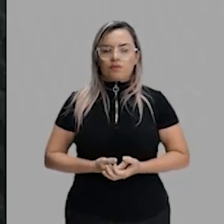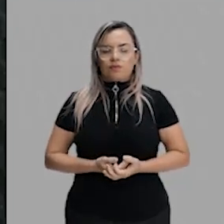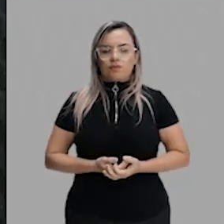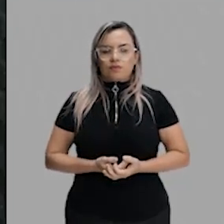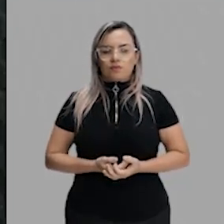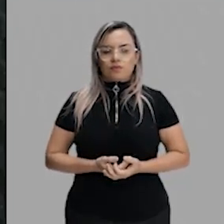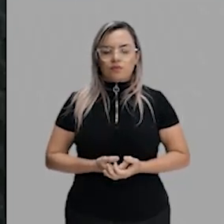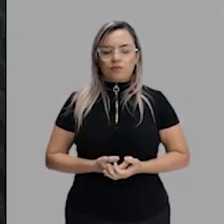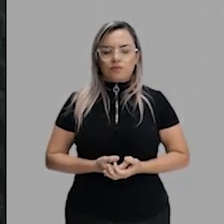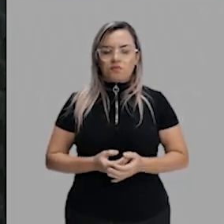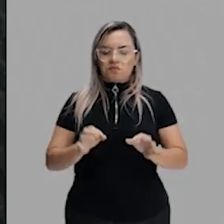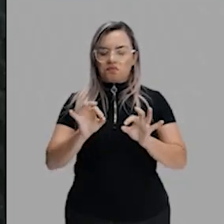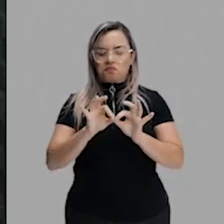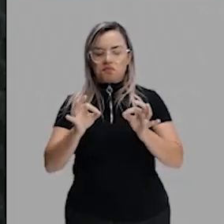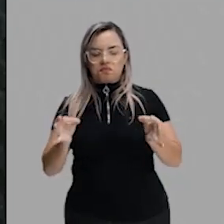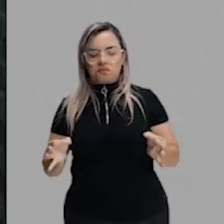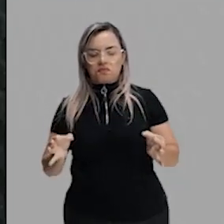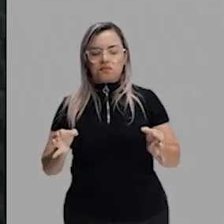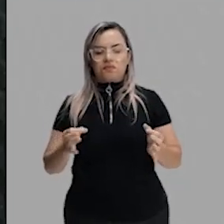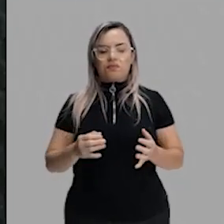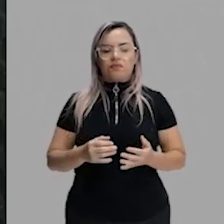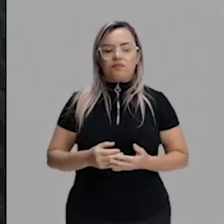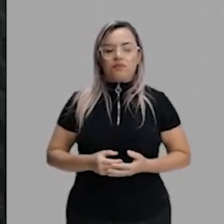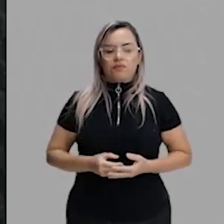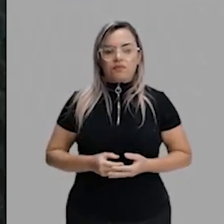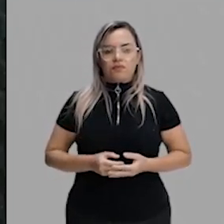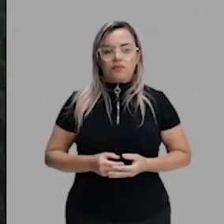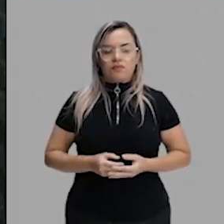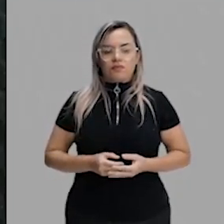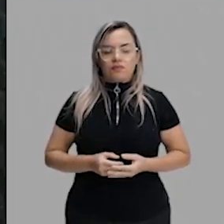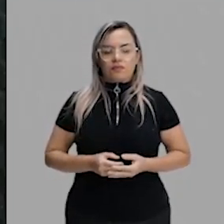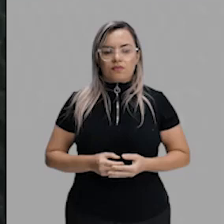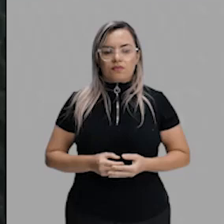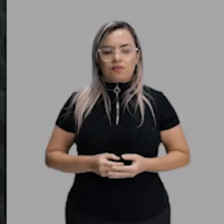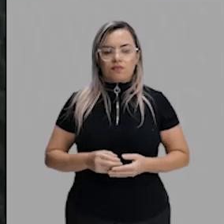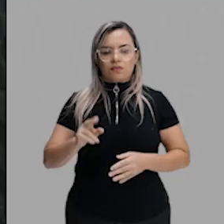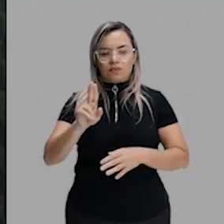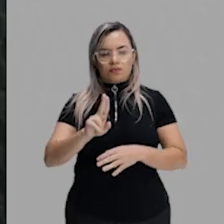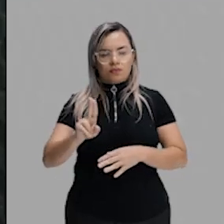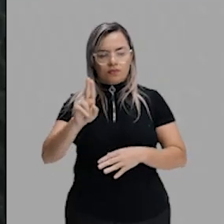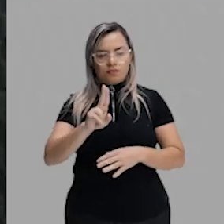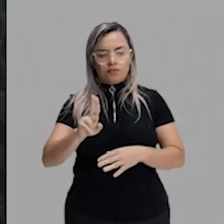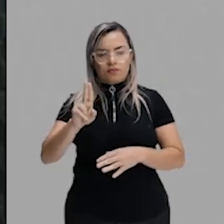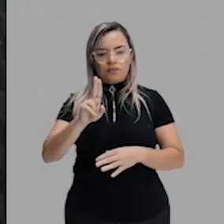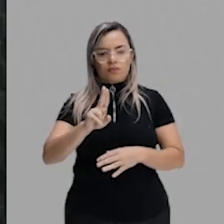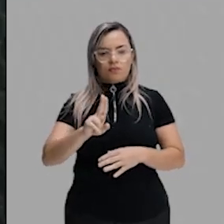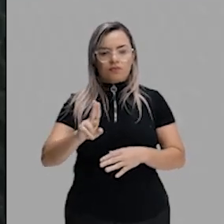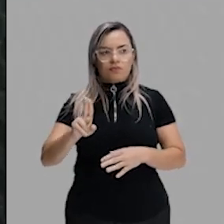também é bem simples. No caso das unidades,